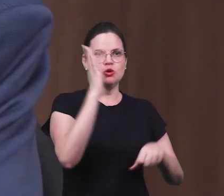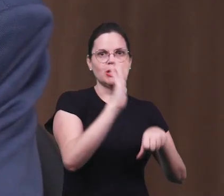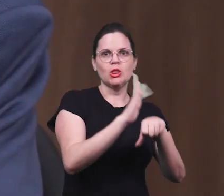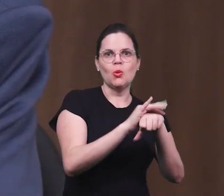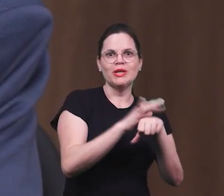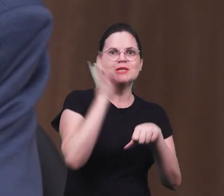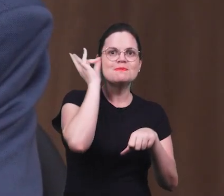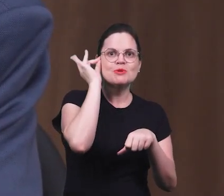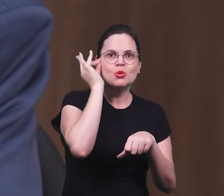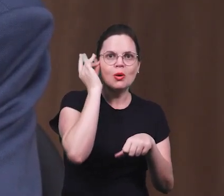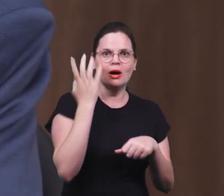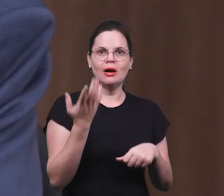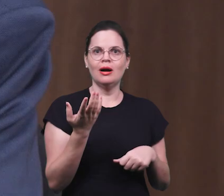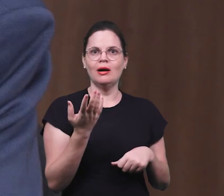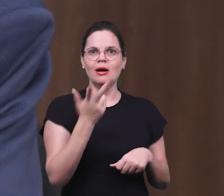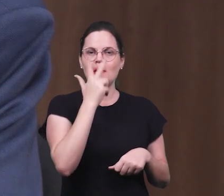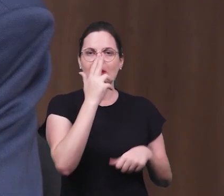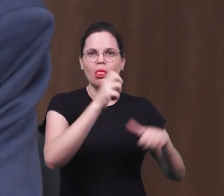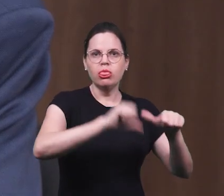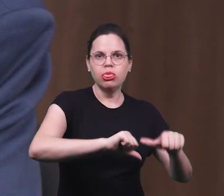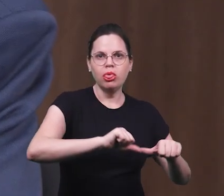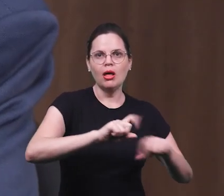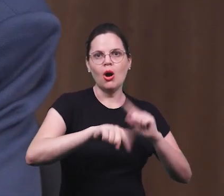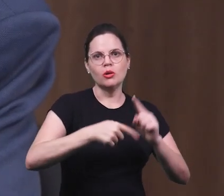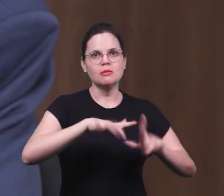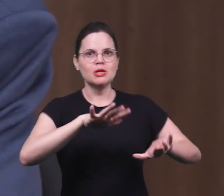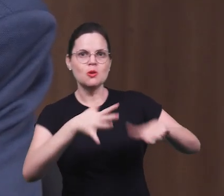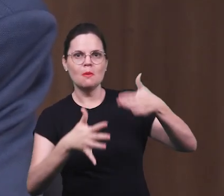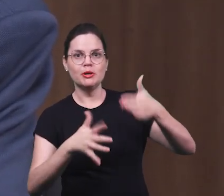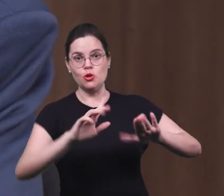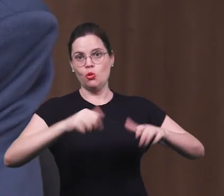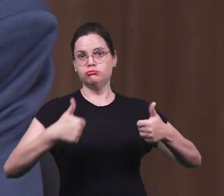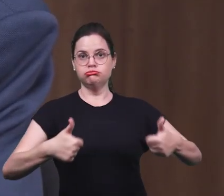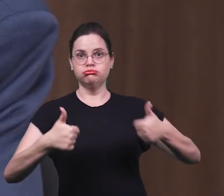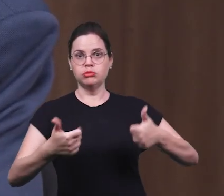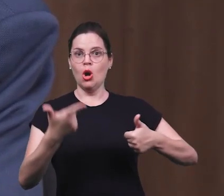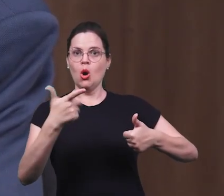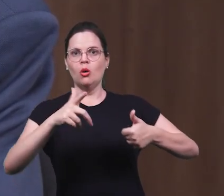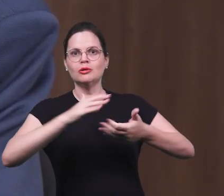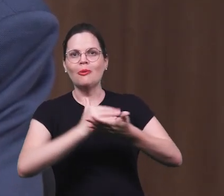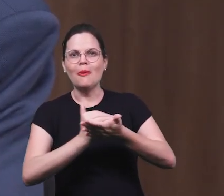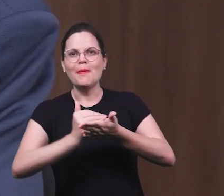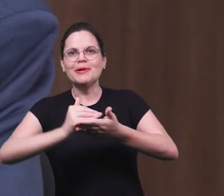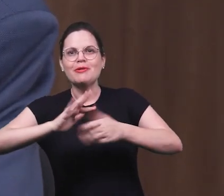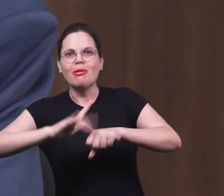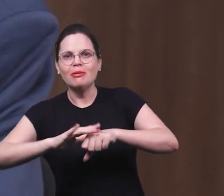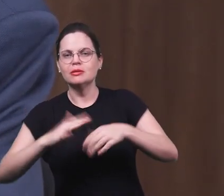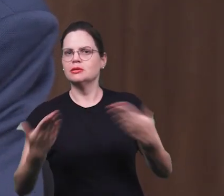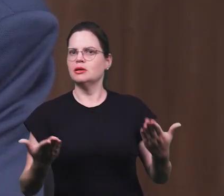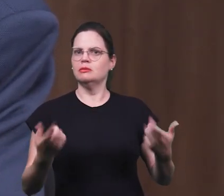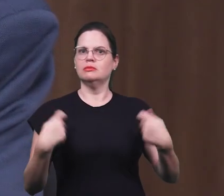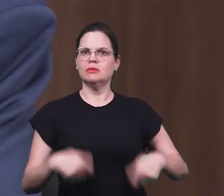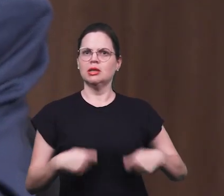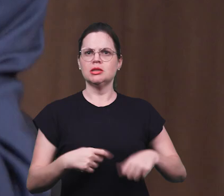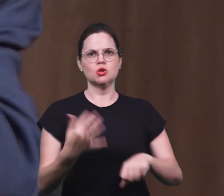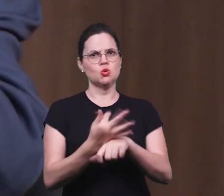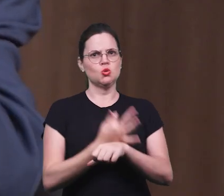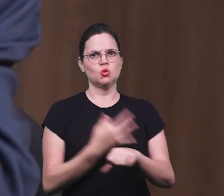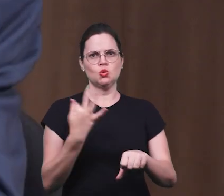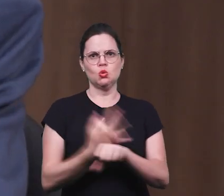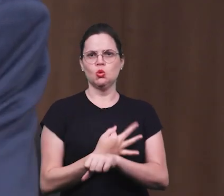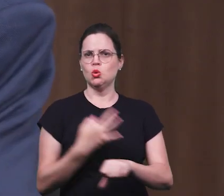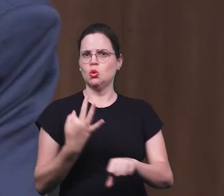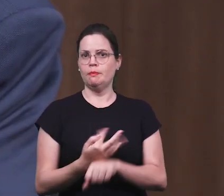que aprender uma coisa. O apóstolo Paulo falou uma coisa importante, suportai-vos uns aos outros. Você não gosta do